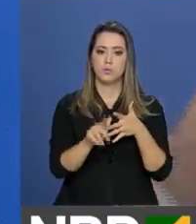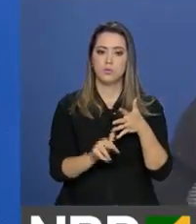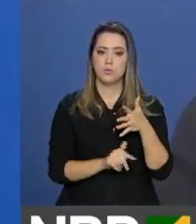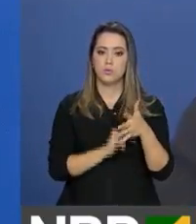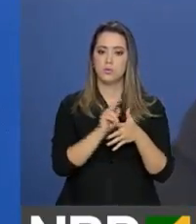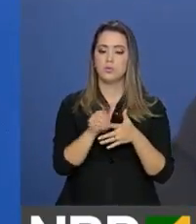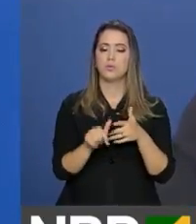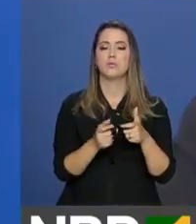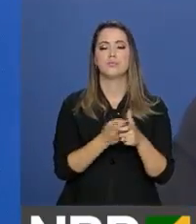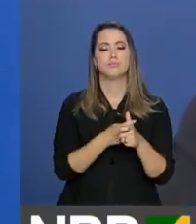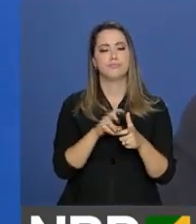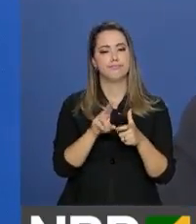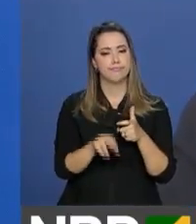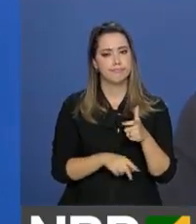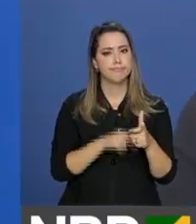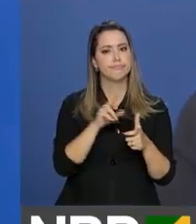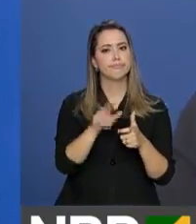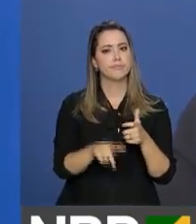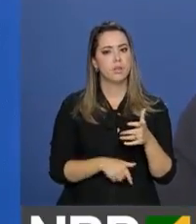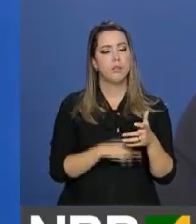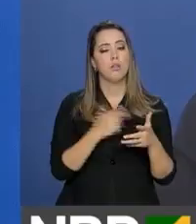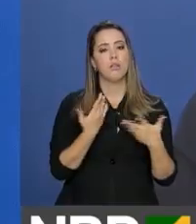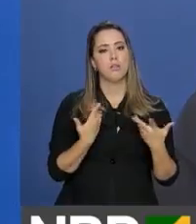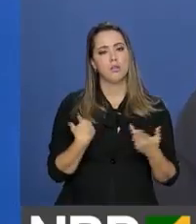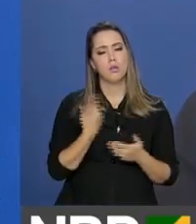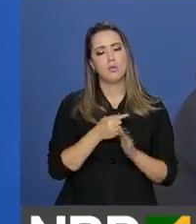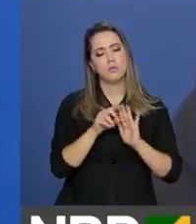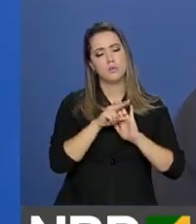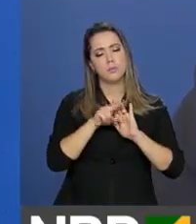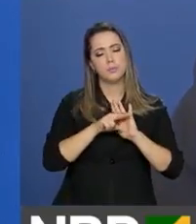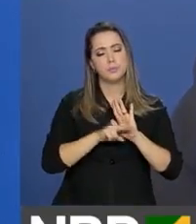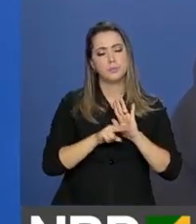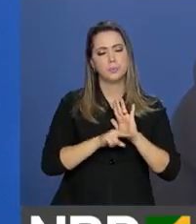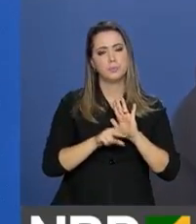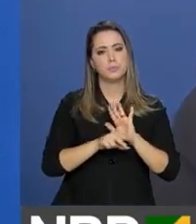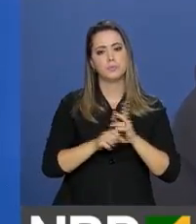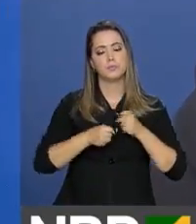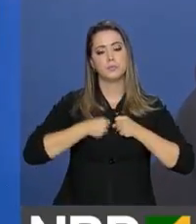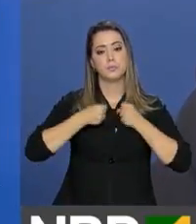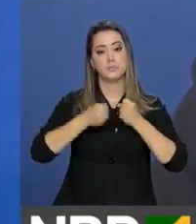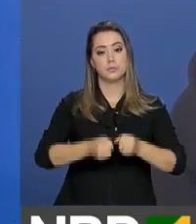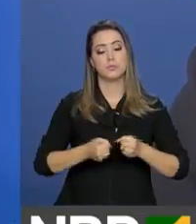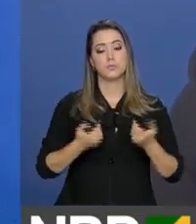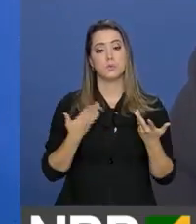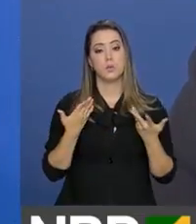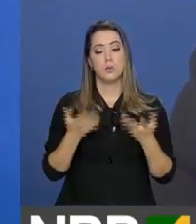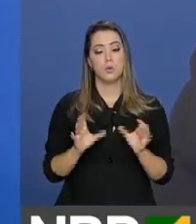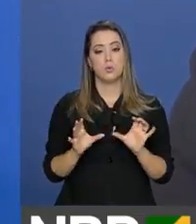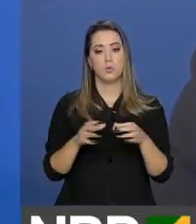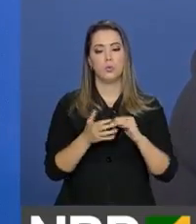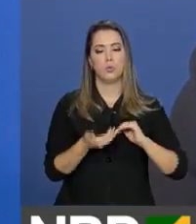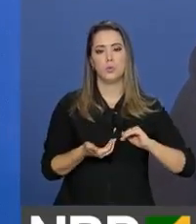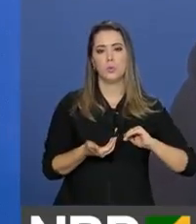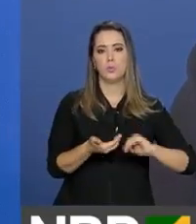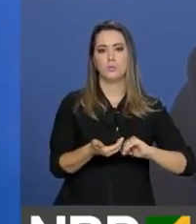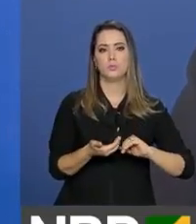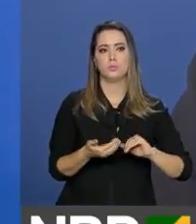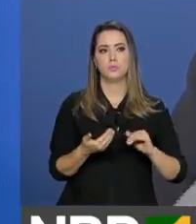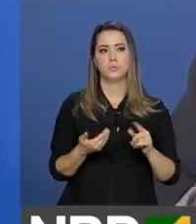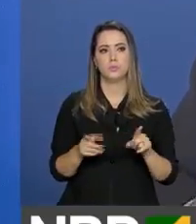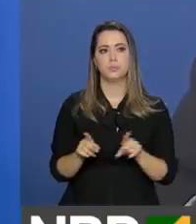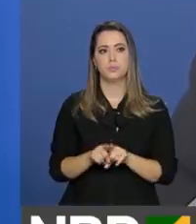Nós praticamos atos normativos, tudo isso com apoio, com empenho, com entusiasmo do Congresso Nacional,